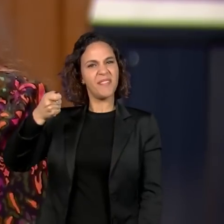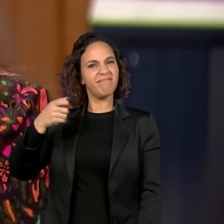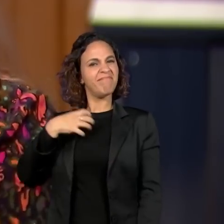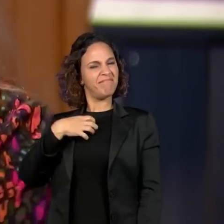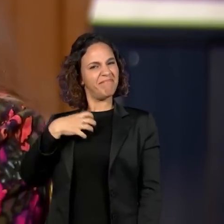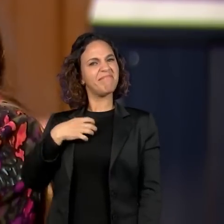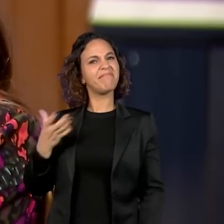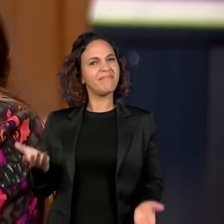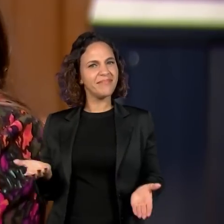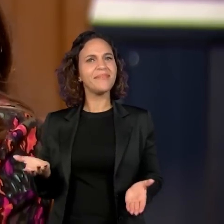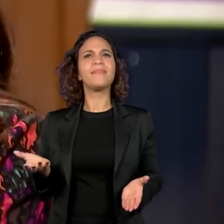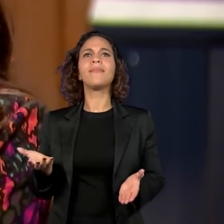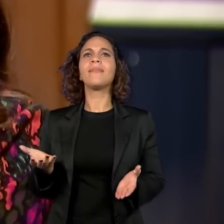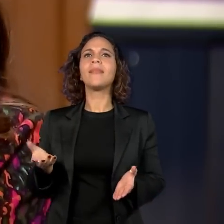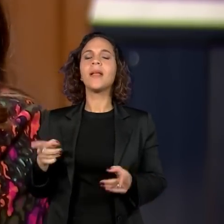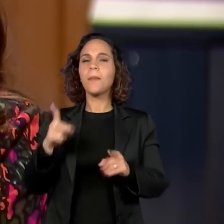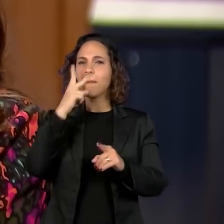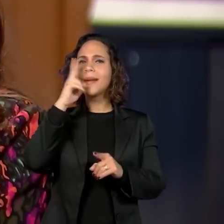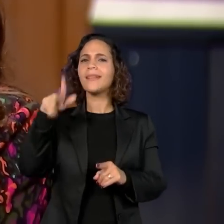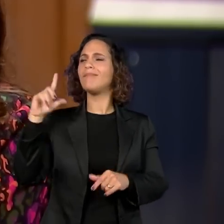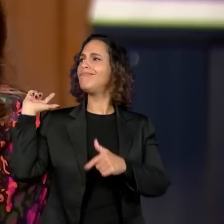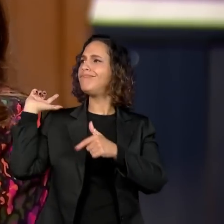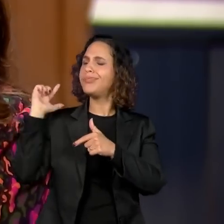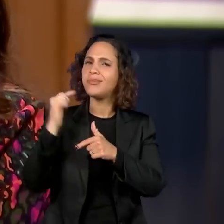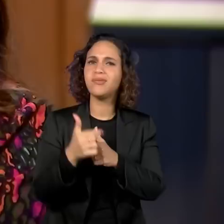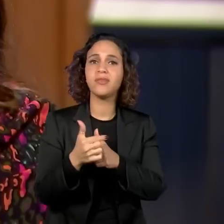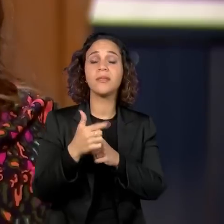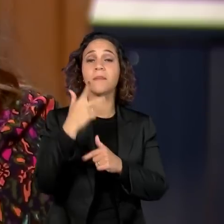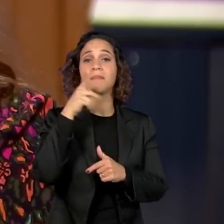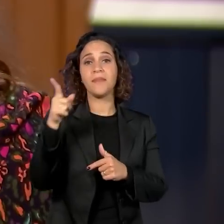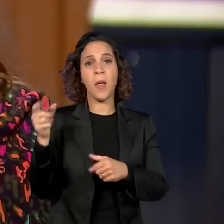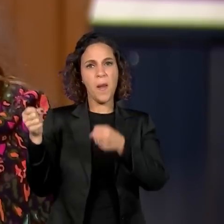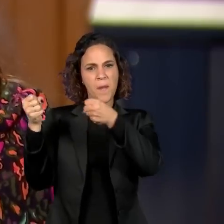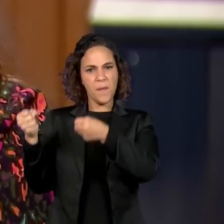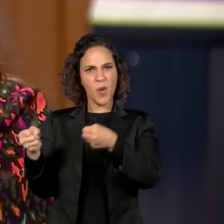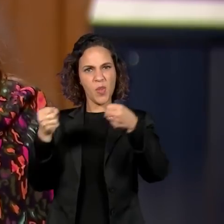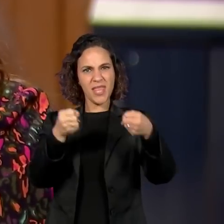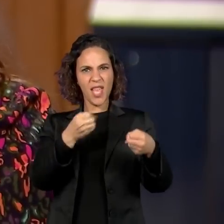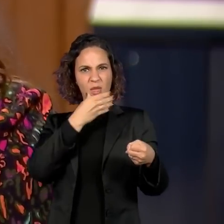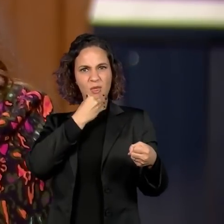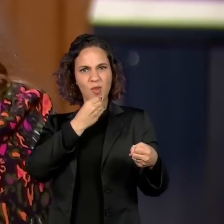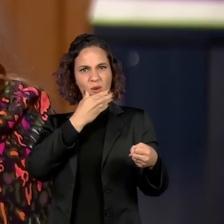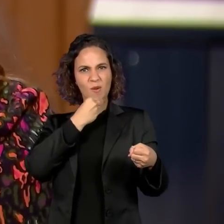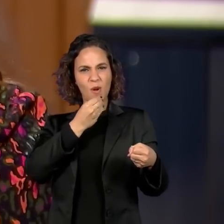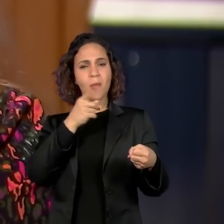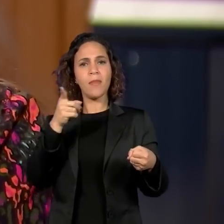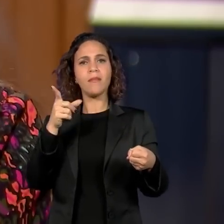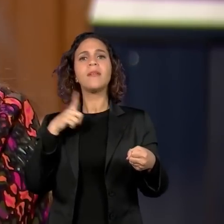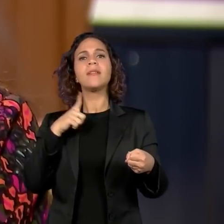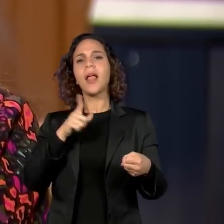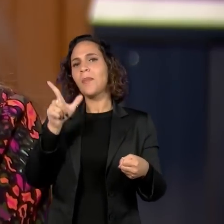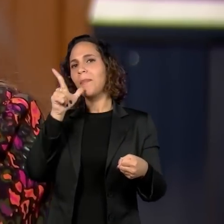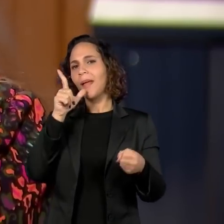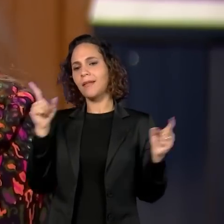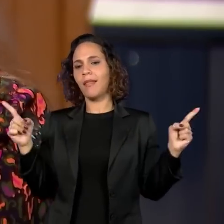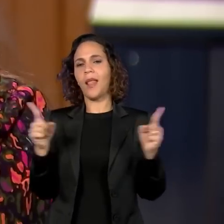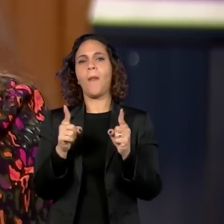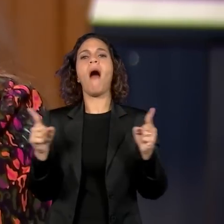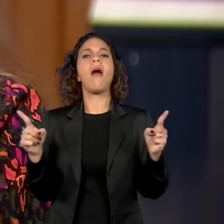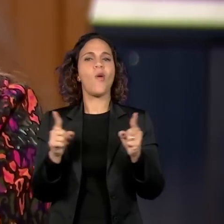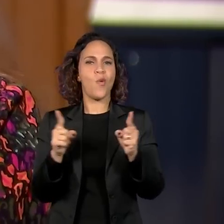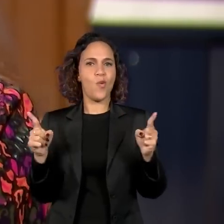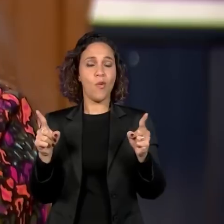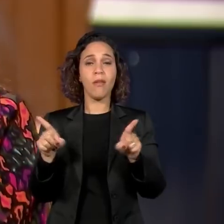masculinidade secular que vai colocar o poder, a virilidade do homem no tamanho do seu pênis ou